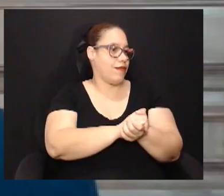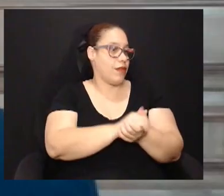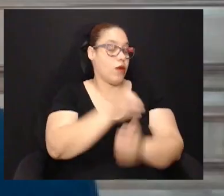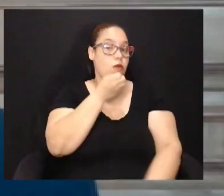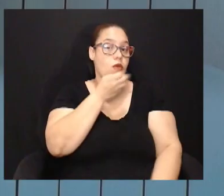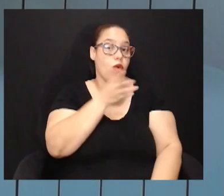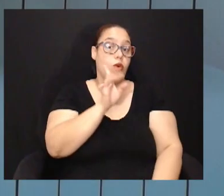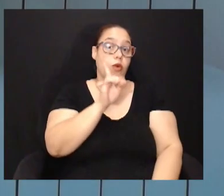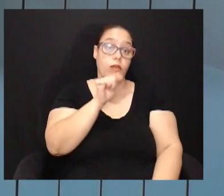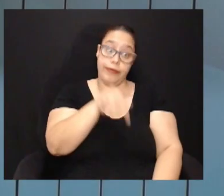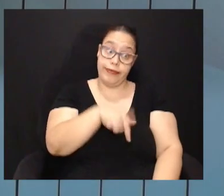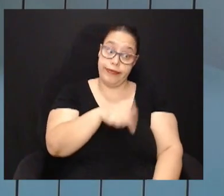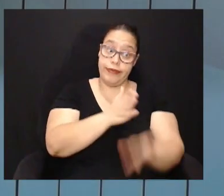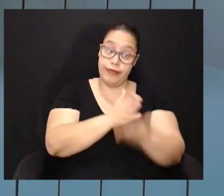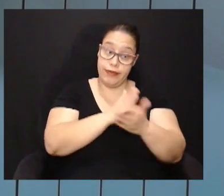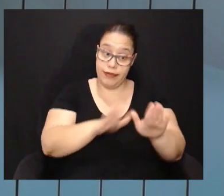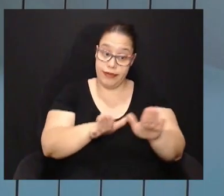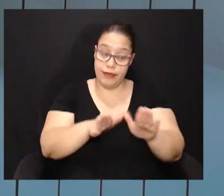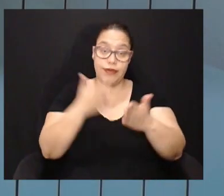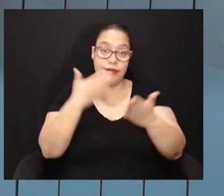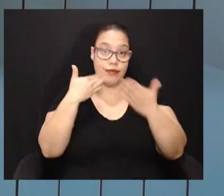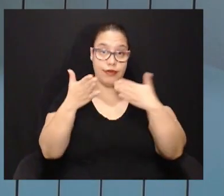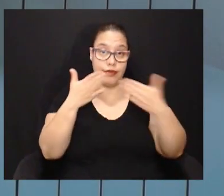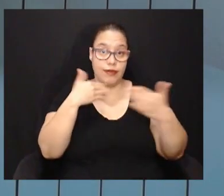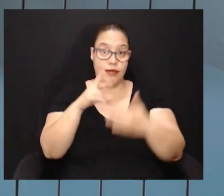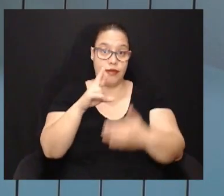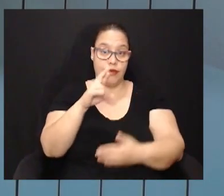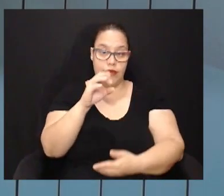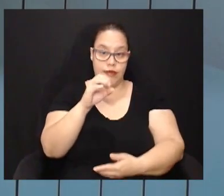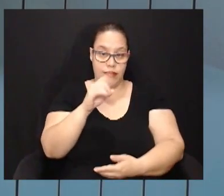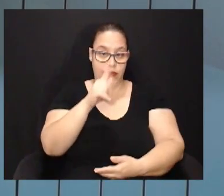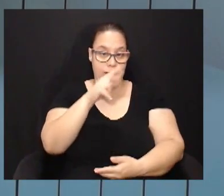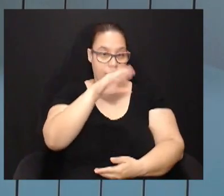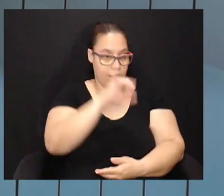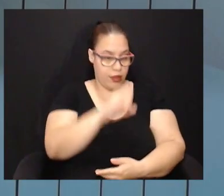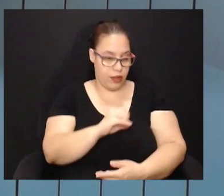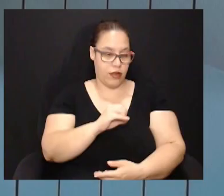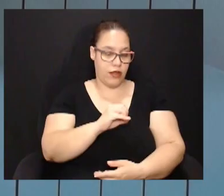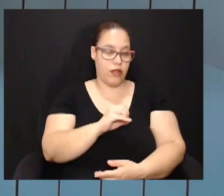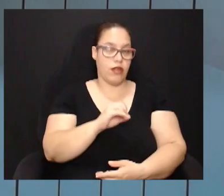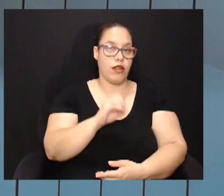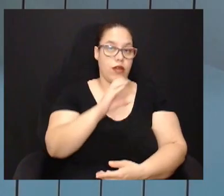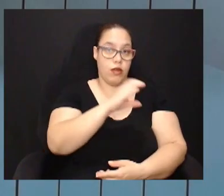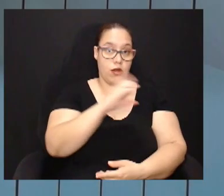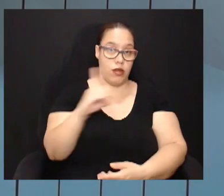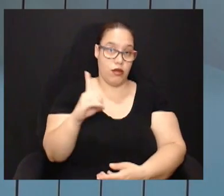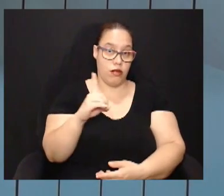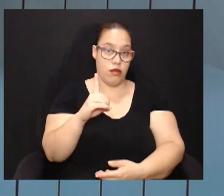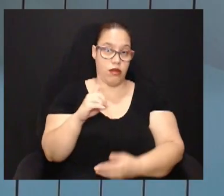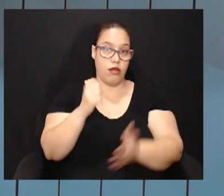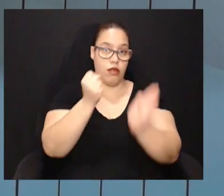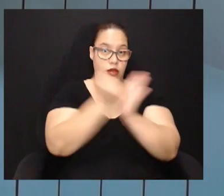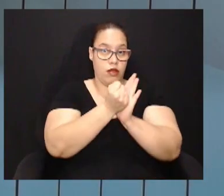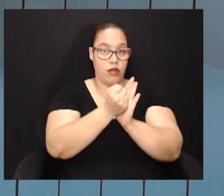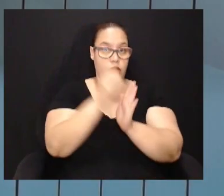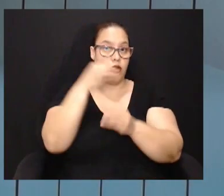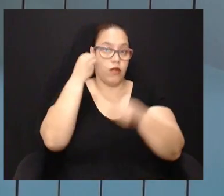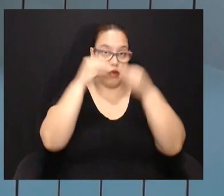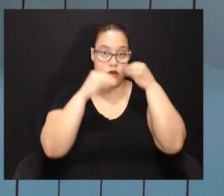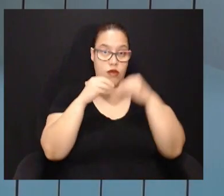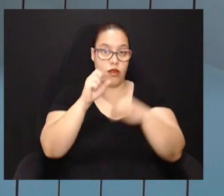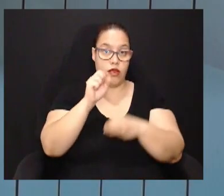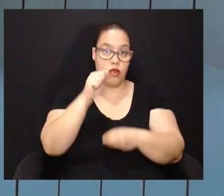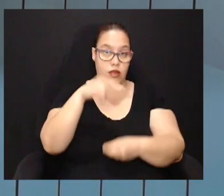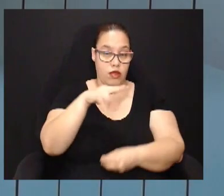obrigada. Bom, a gente vai ficando por aqui, a gente conversou então com o Rodrigo Taveira, ele que é coordenador de registro